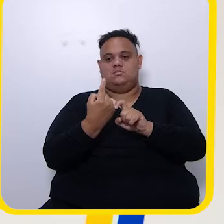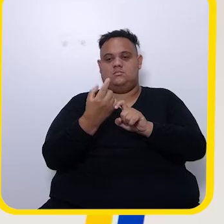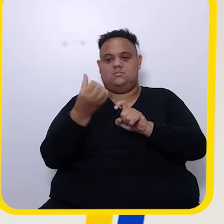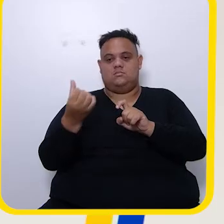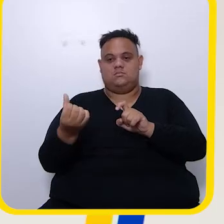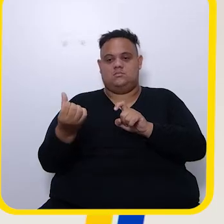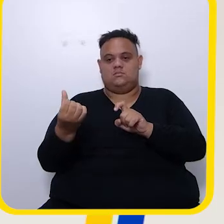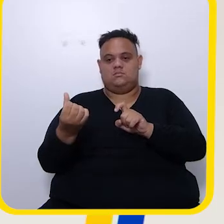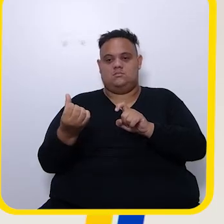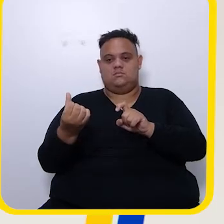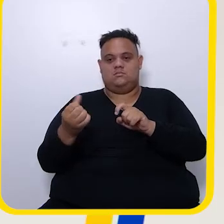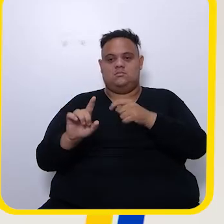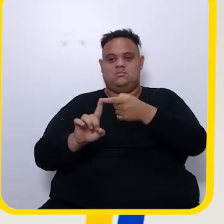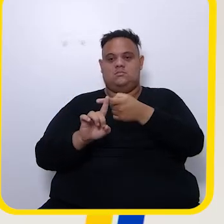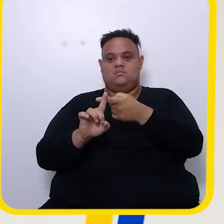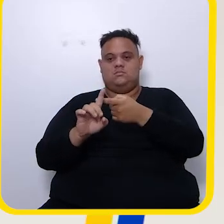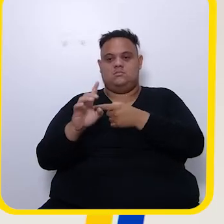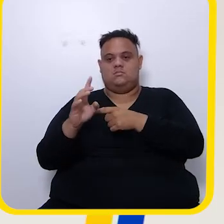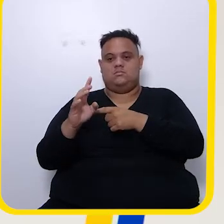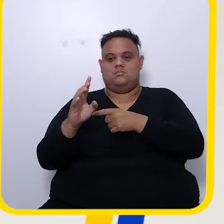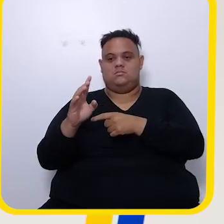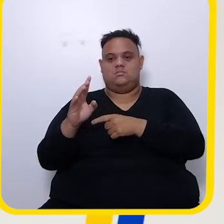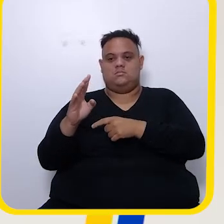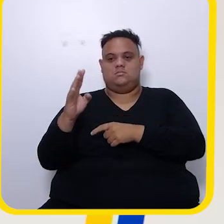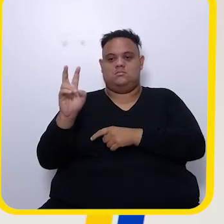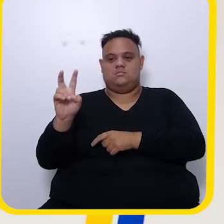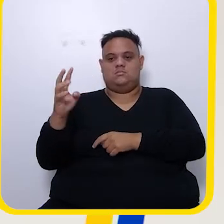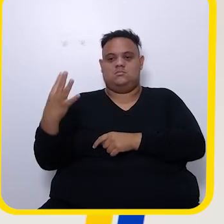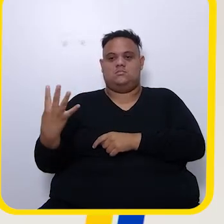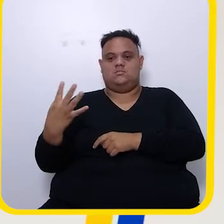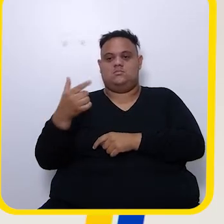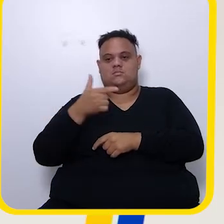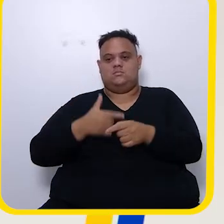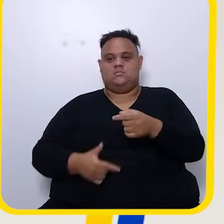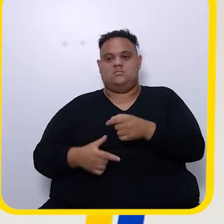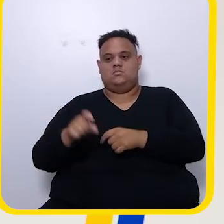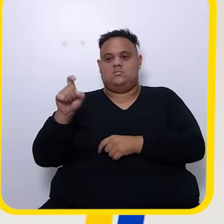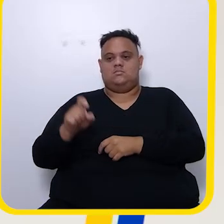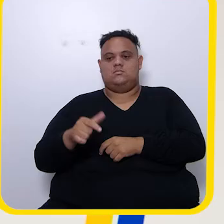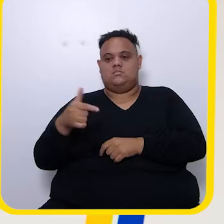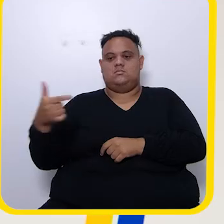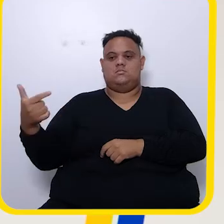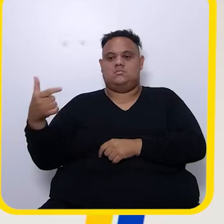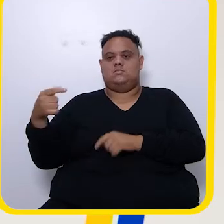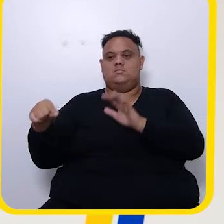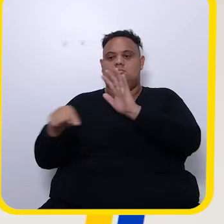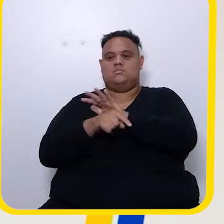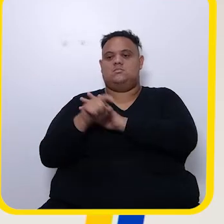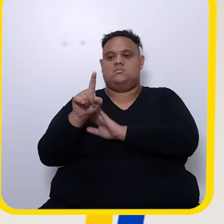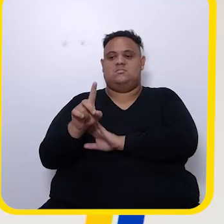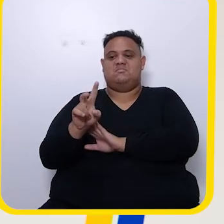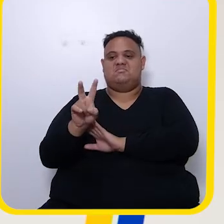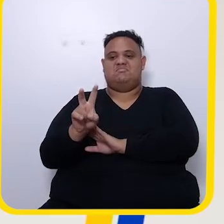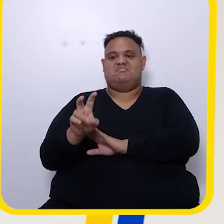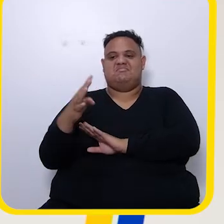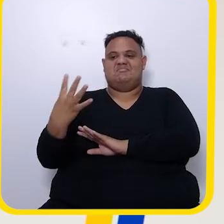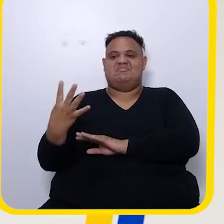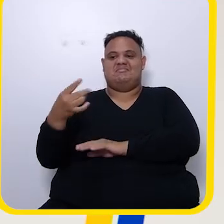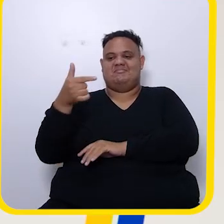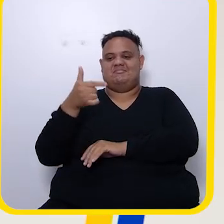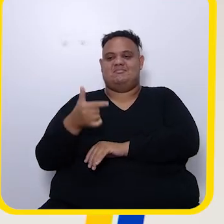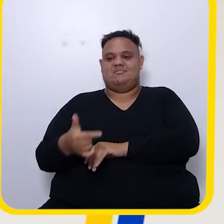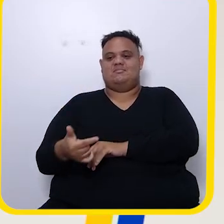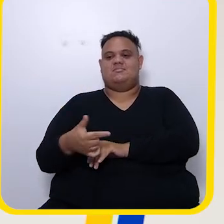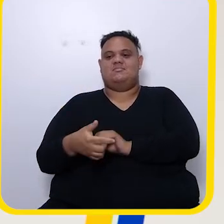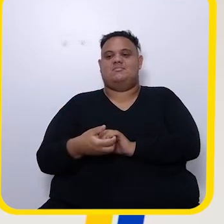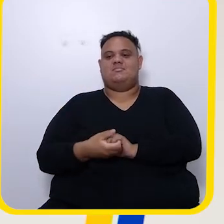6 mais 54 dividido por 2. E o x2 vai ser 6 menos 54 dividido